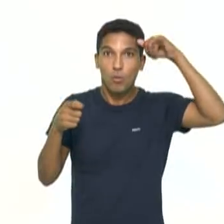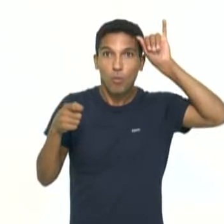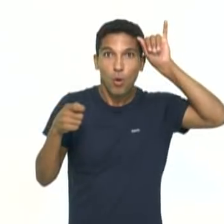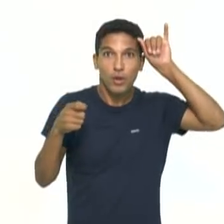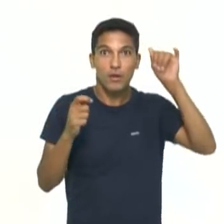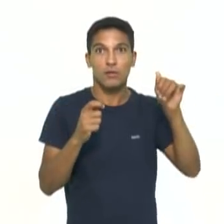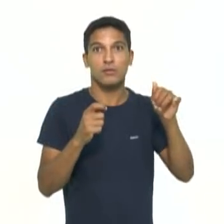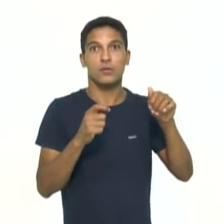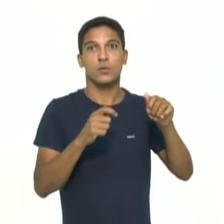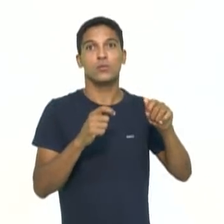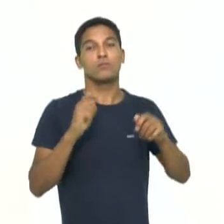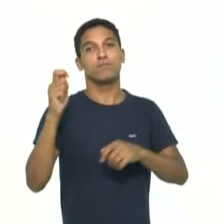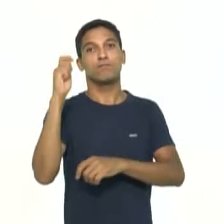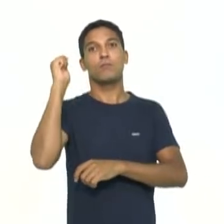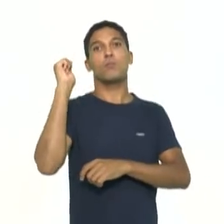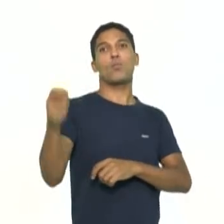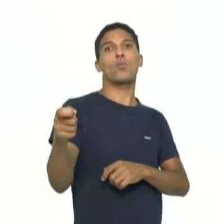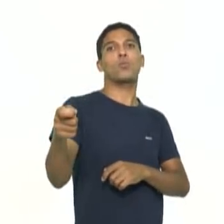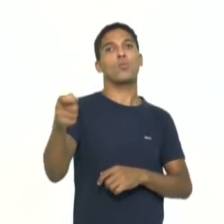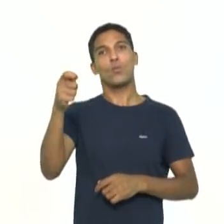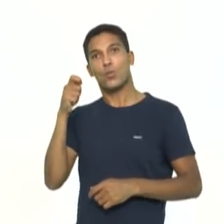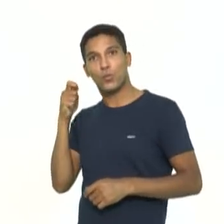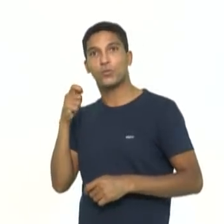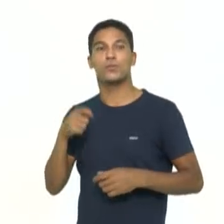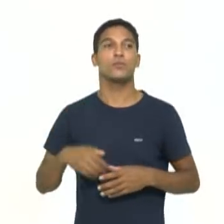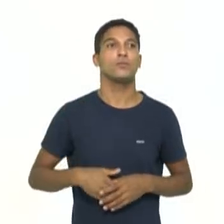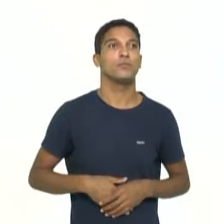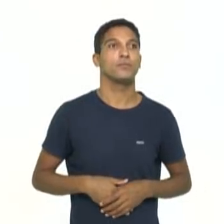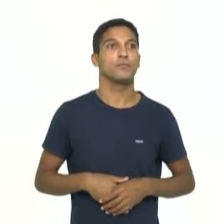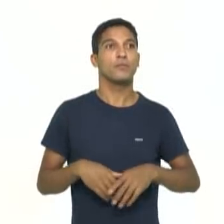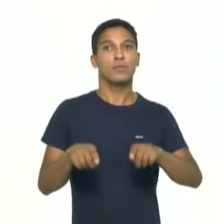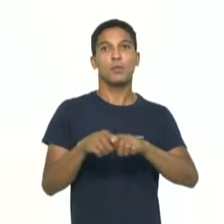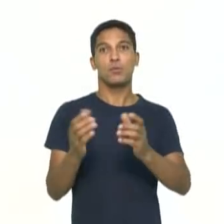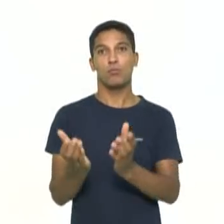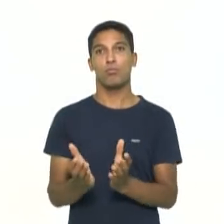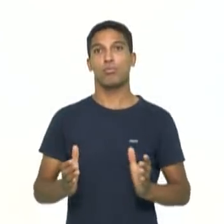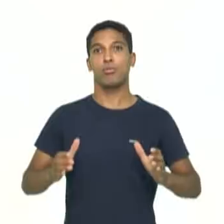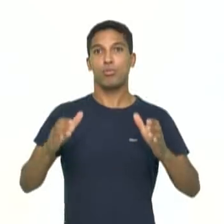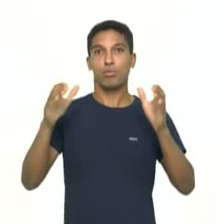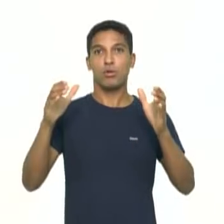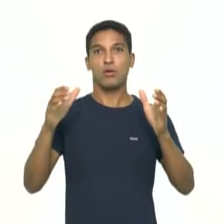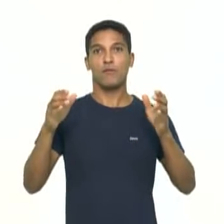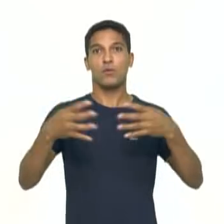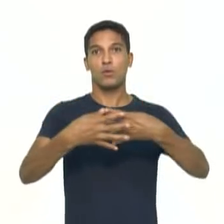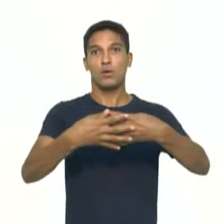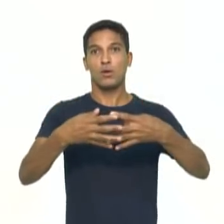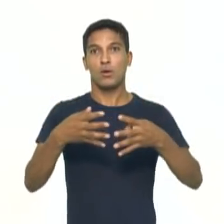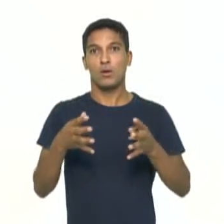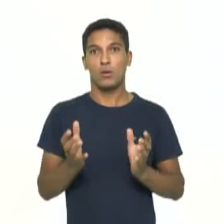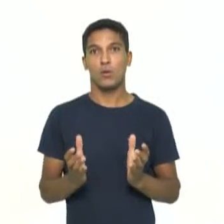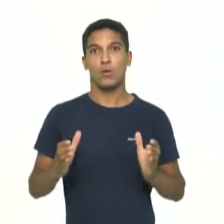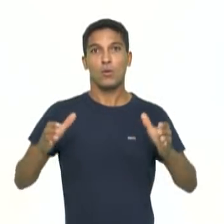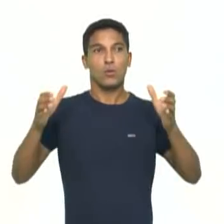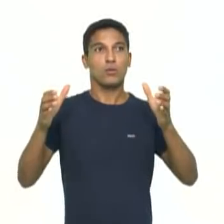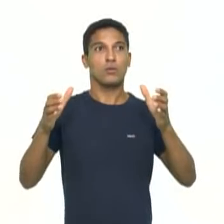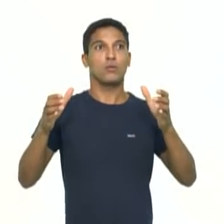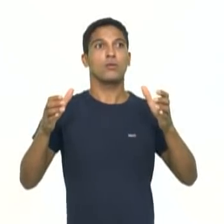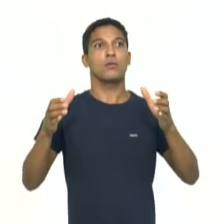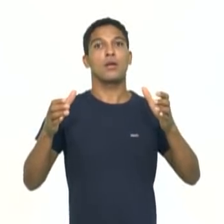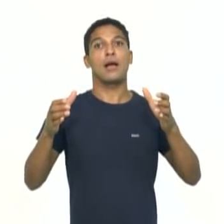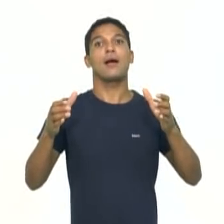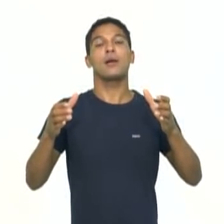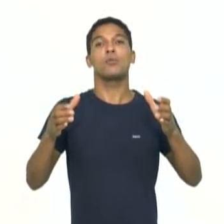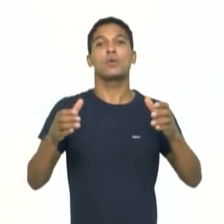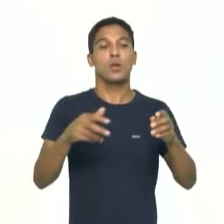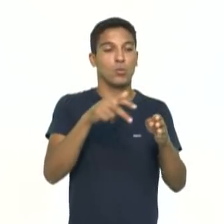volta para a tropa. Como vocês estão vendo esses cestos, né? Esses cestos, eles eram colocados em cima das